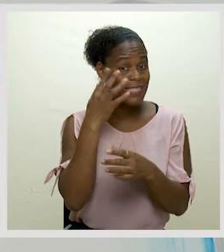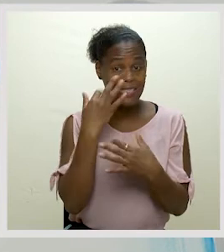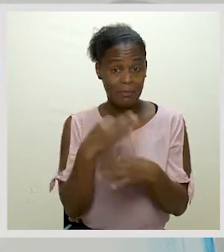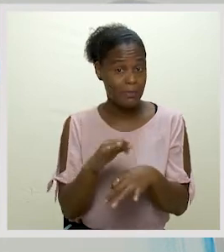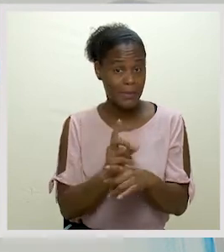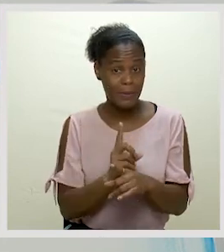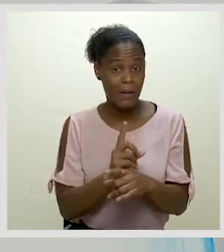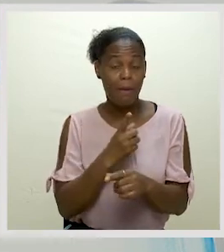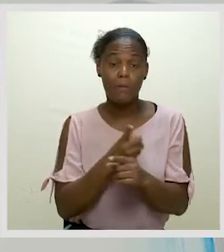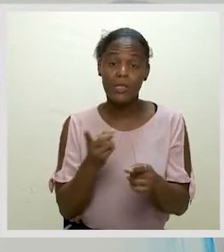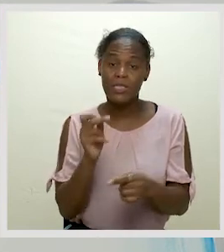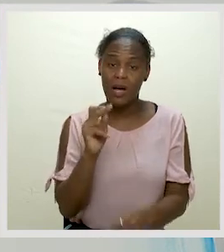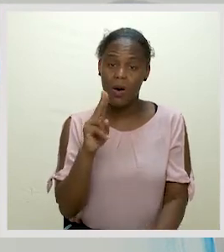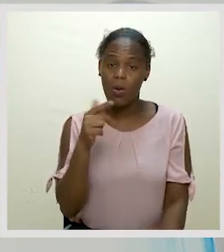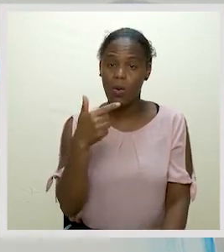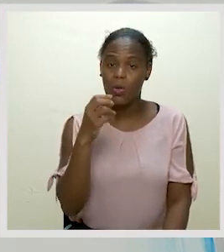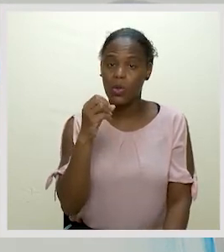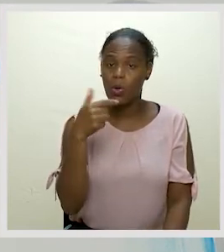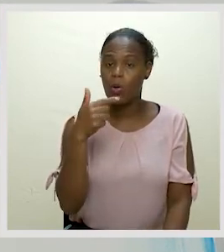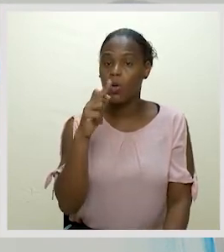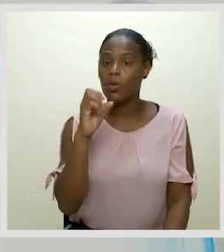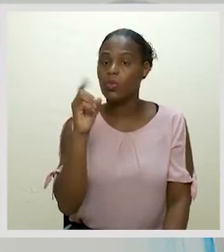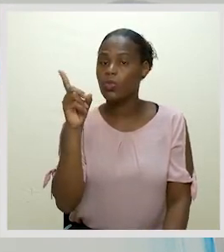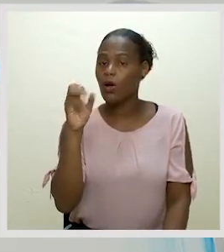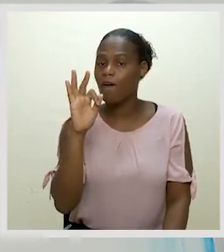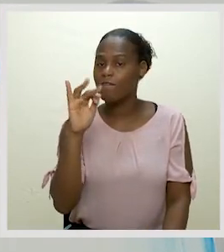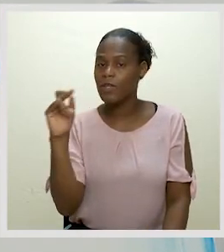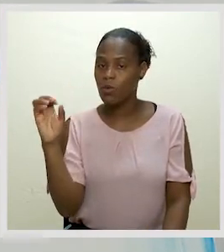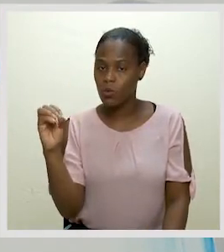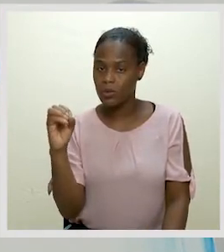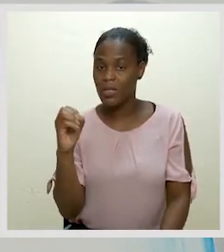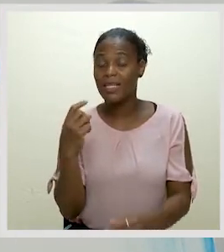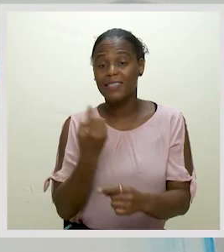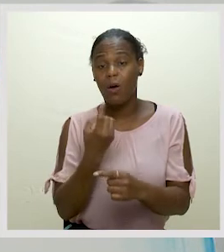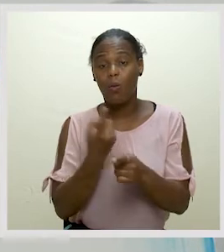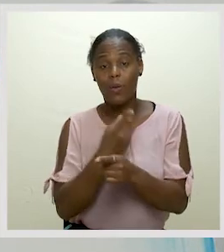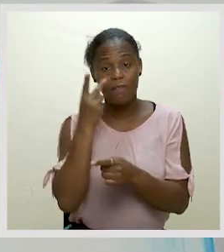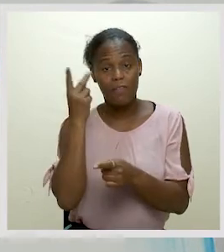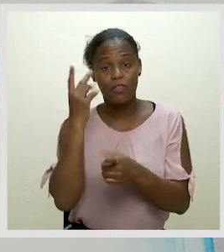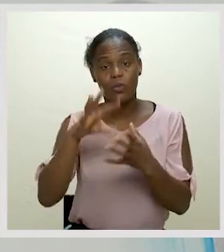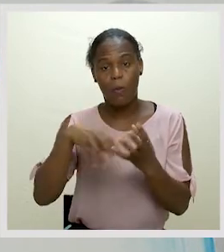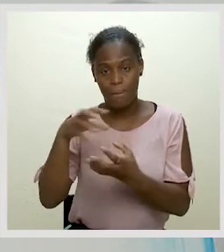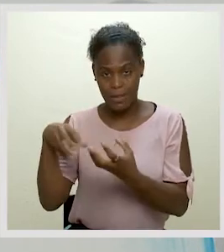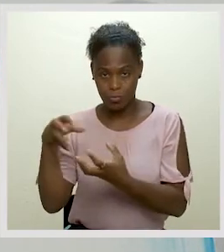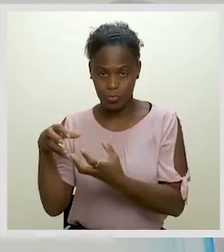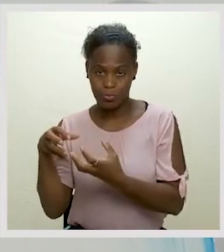simples. Então, por isso que os autotróficos são considerados como seres vivos complexos.